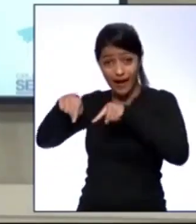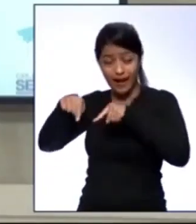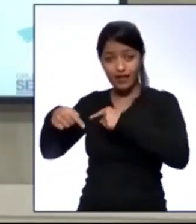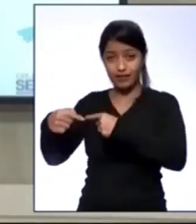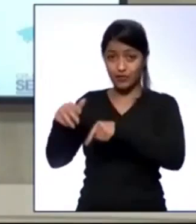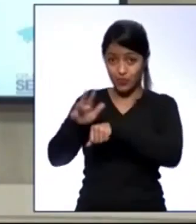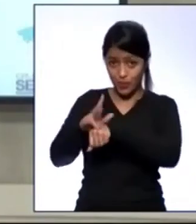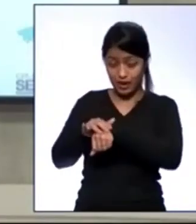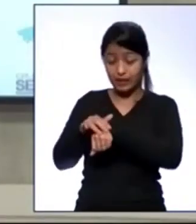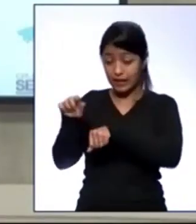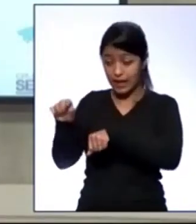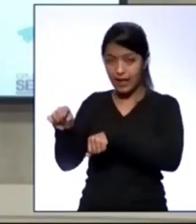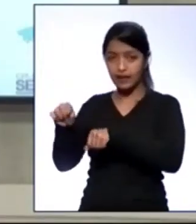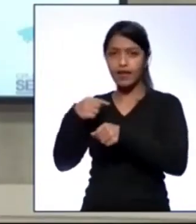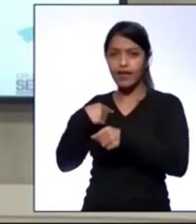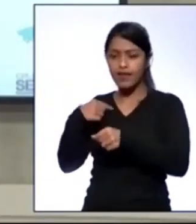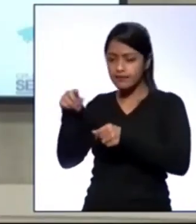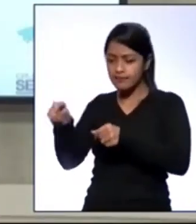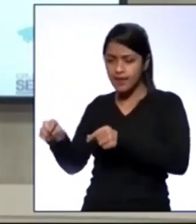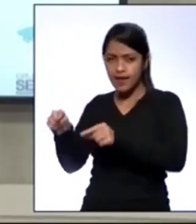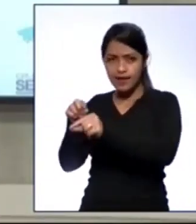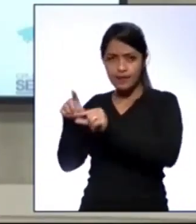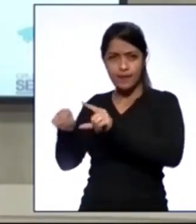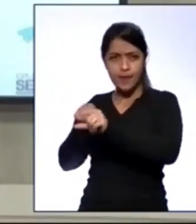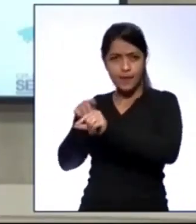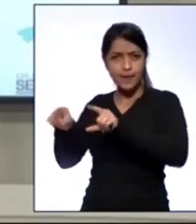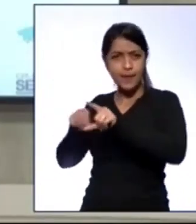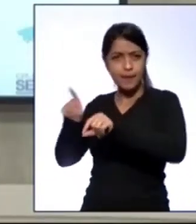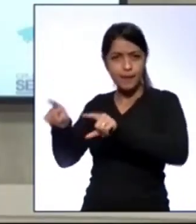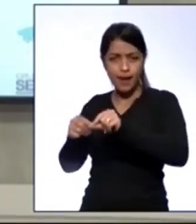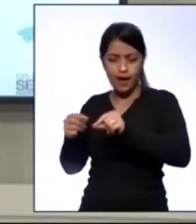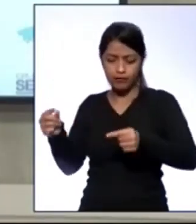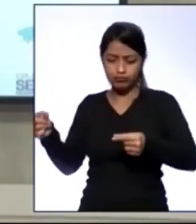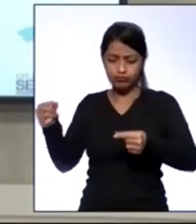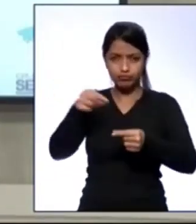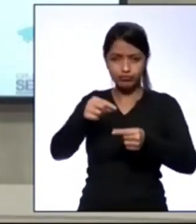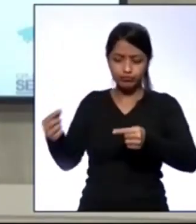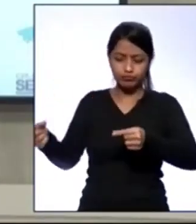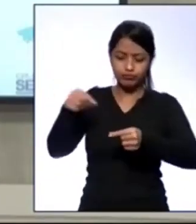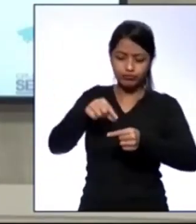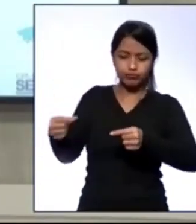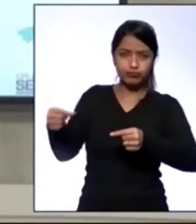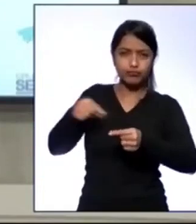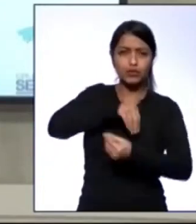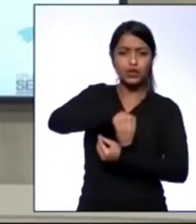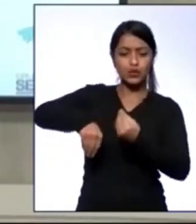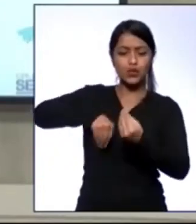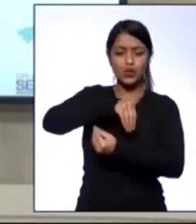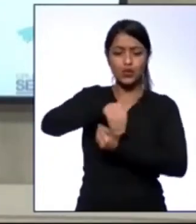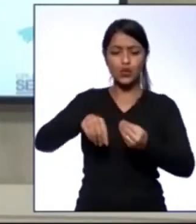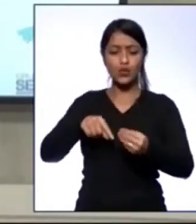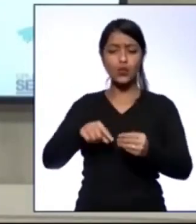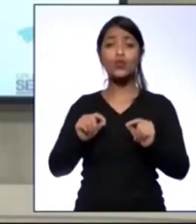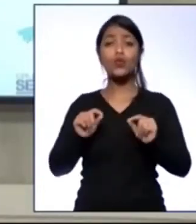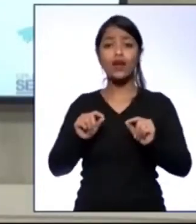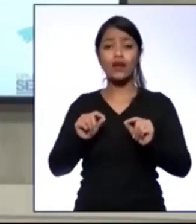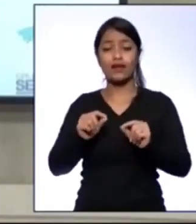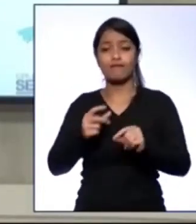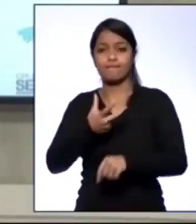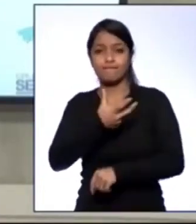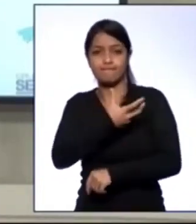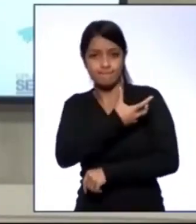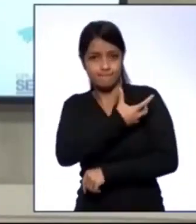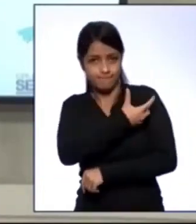e uso os antígenos dele para fabricar uma solução que vai ser aplicada no